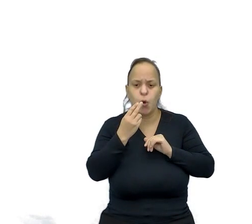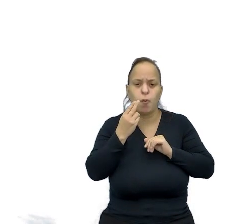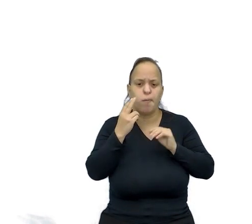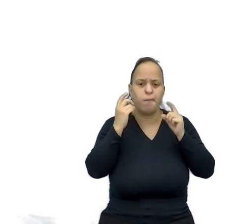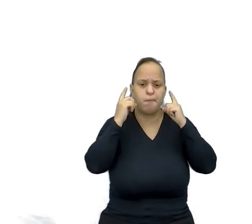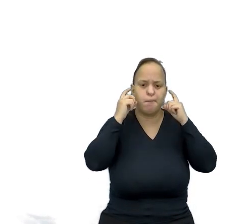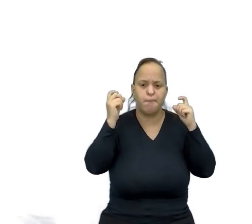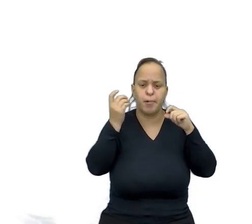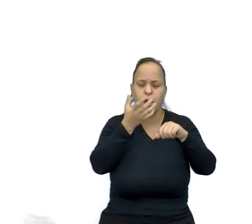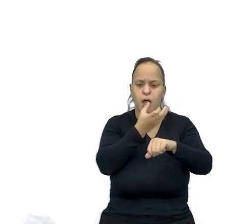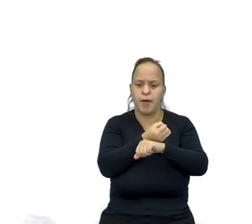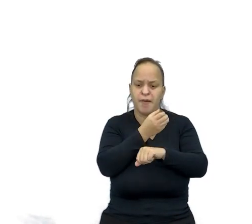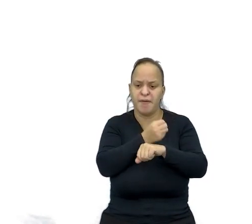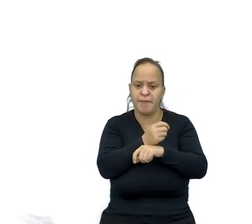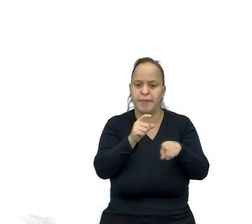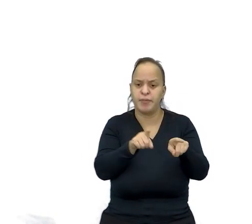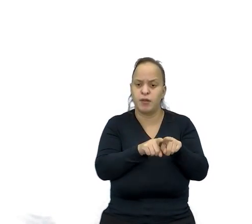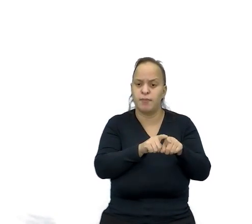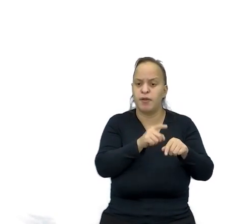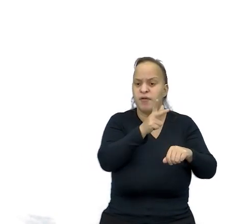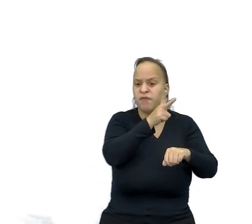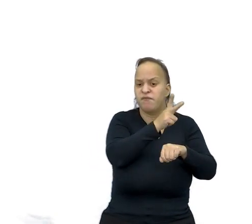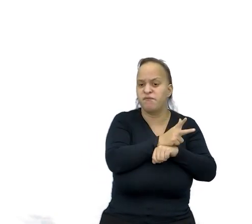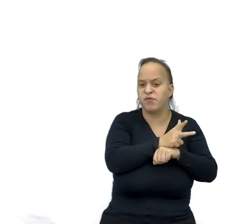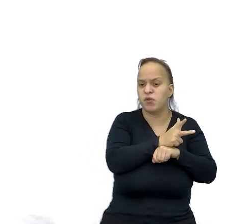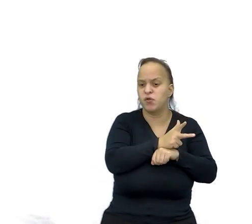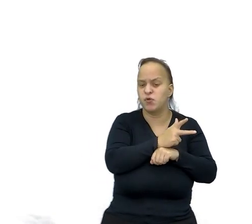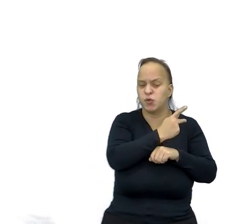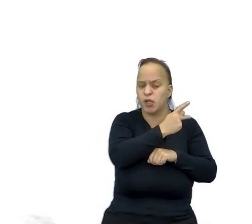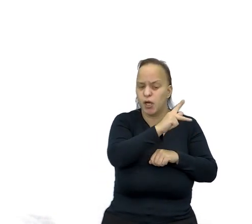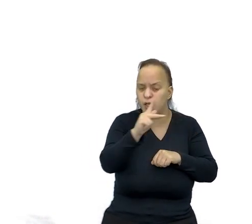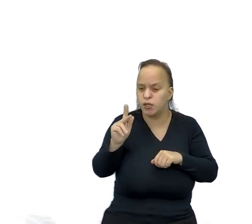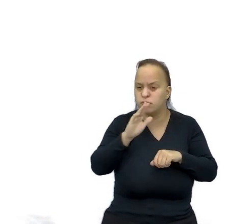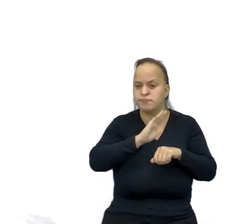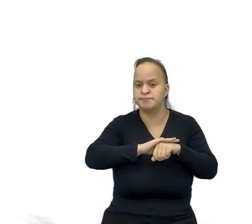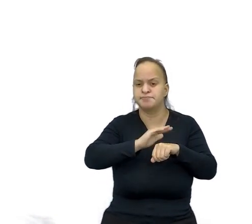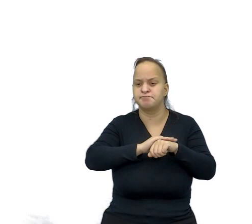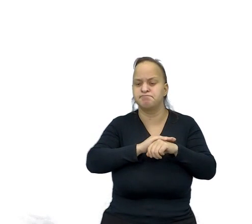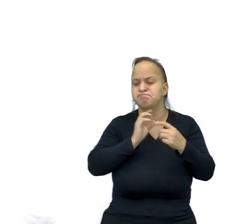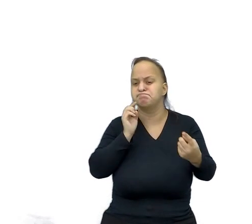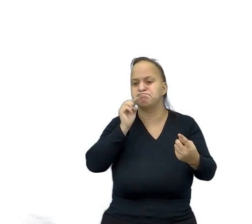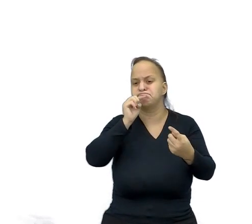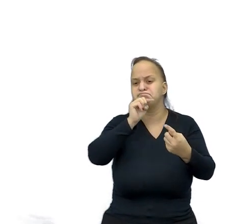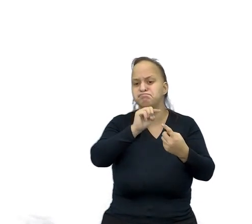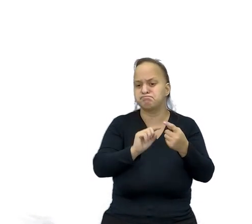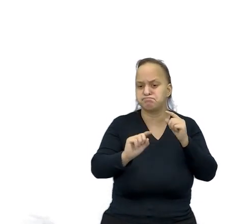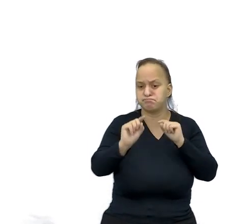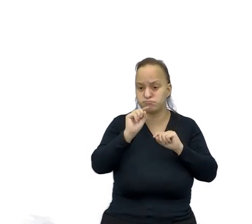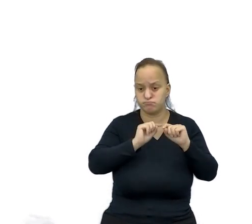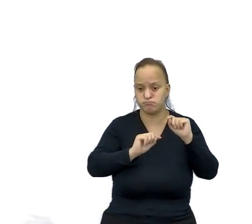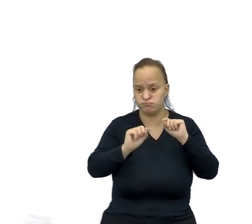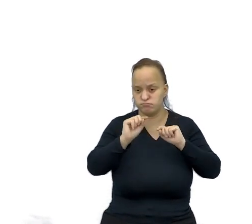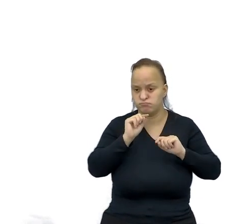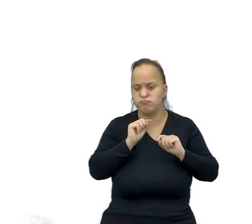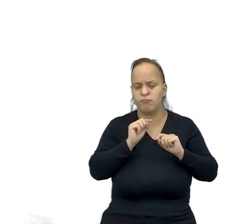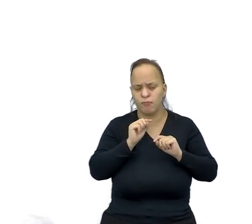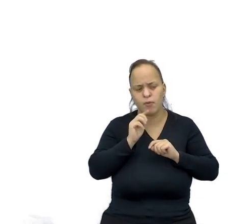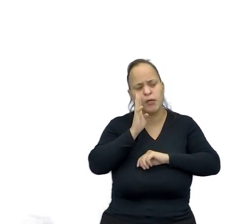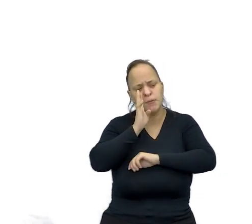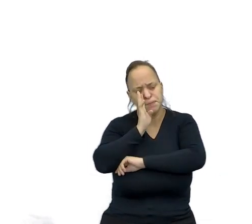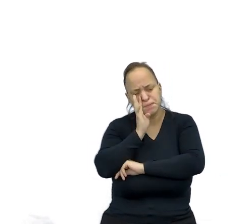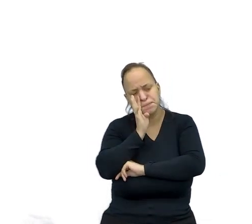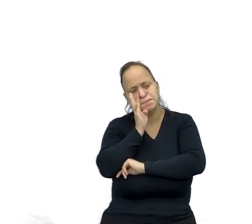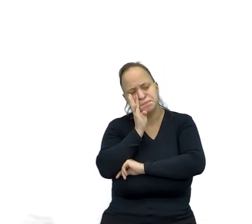e ou vídeos criados individualmente. Qual que é o objetivo aqui? Apreciar o relato pessoal